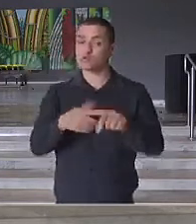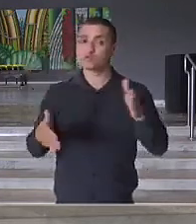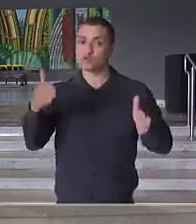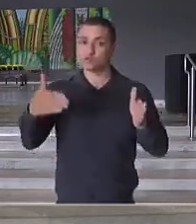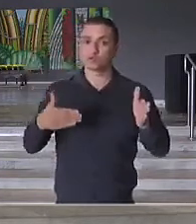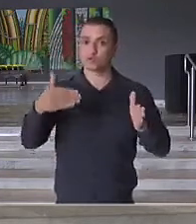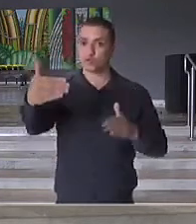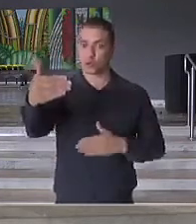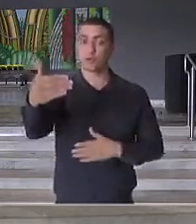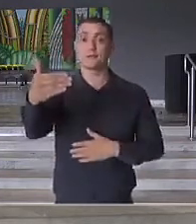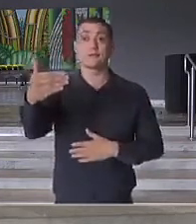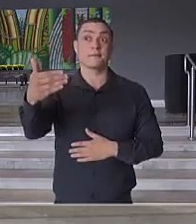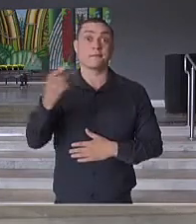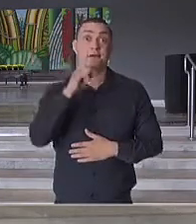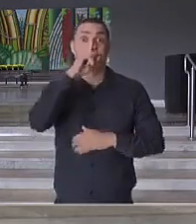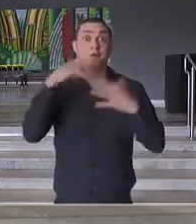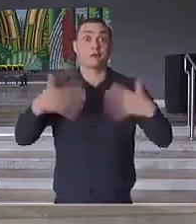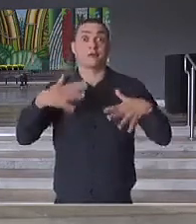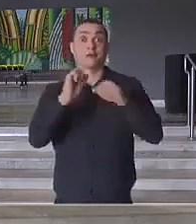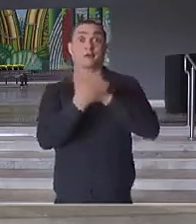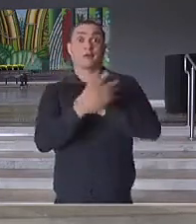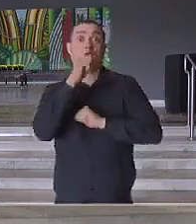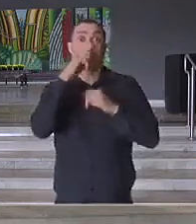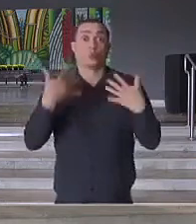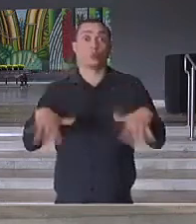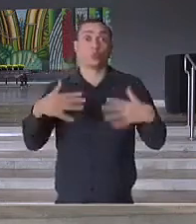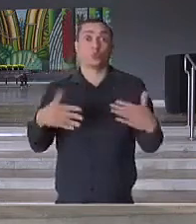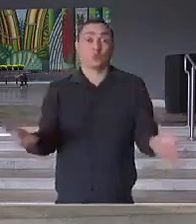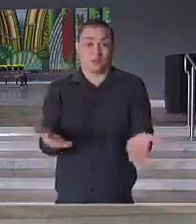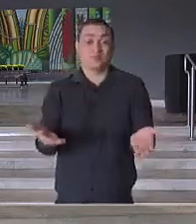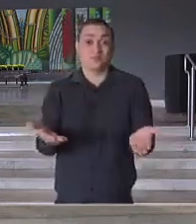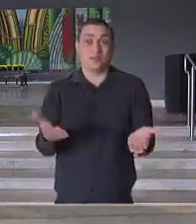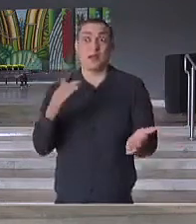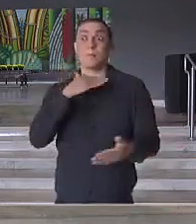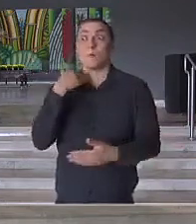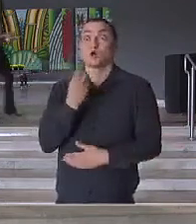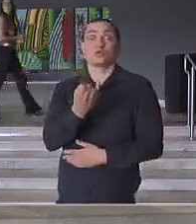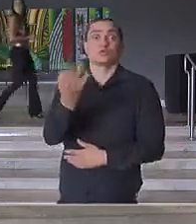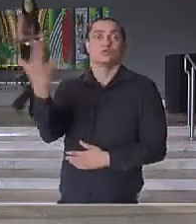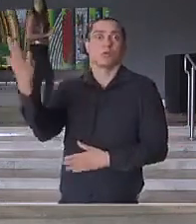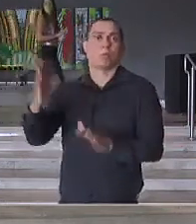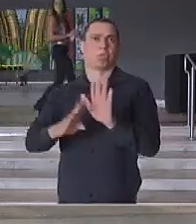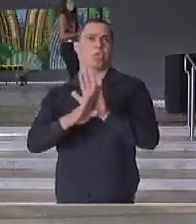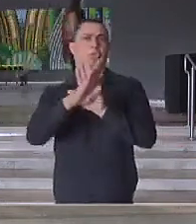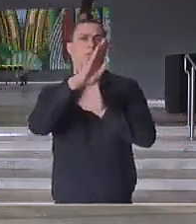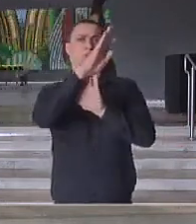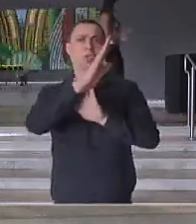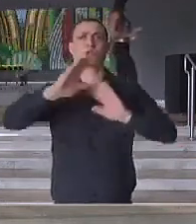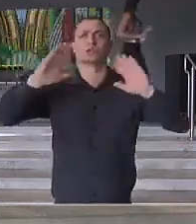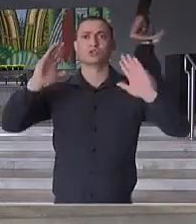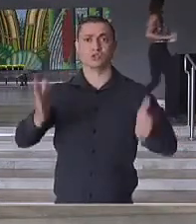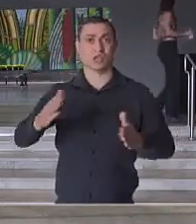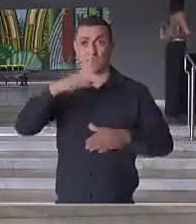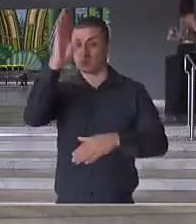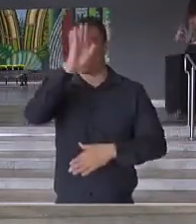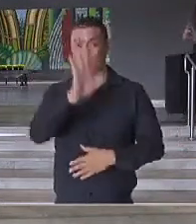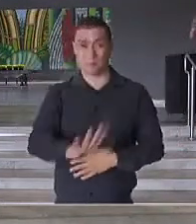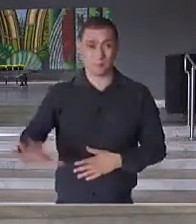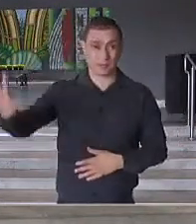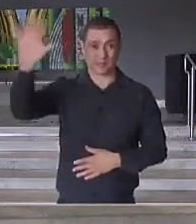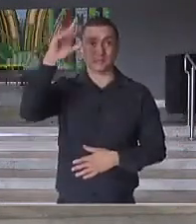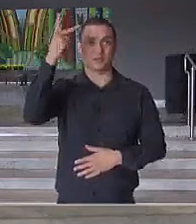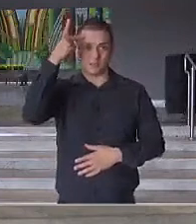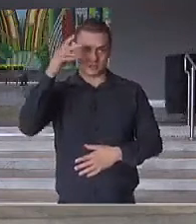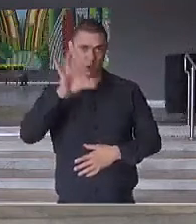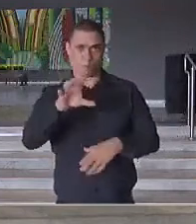vivemos uma crise pandêmica como essa, com número de mortes como que temos visto em todo o país, e São